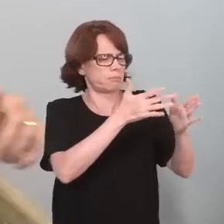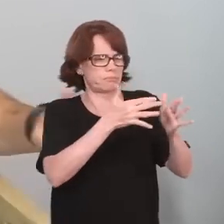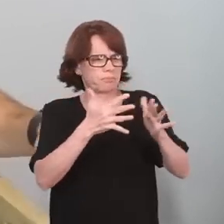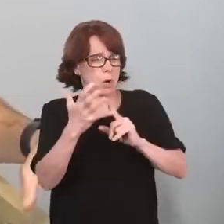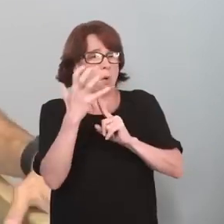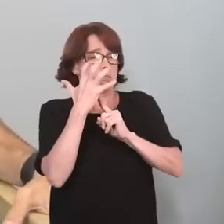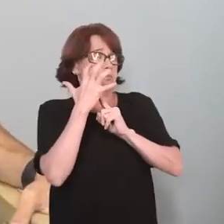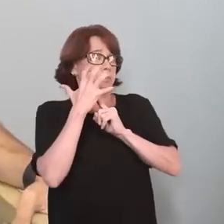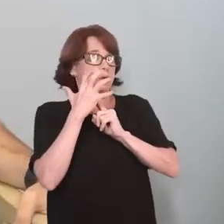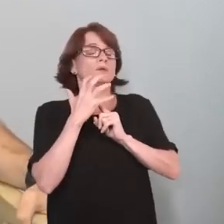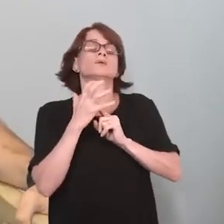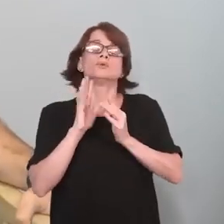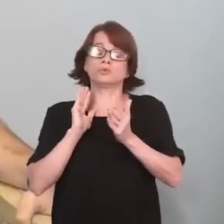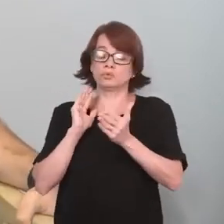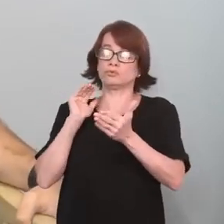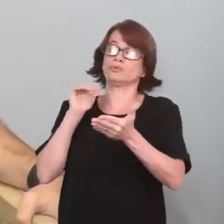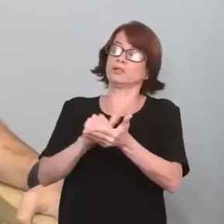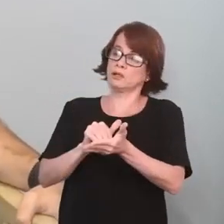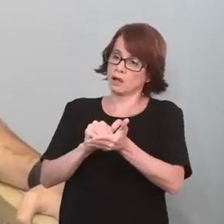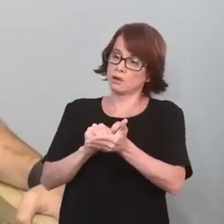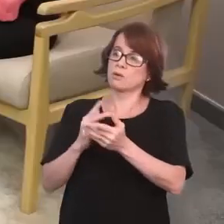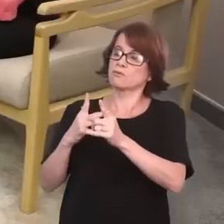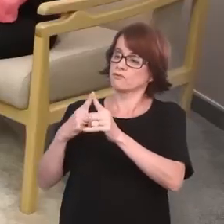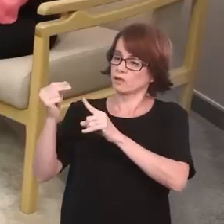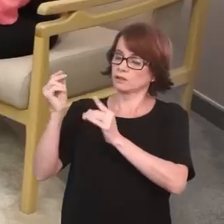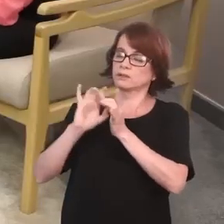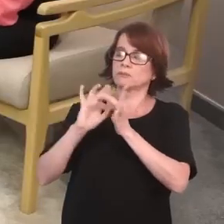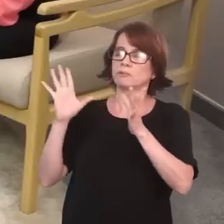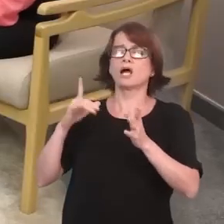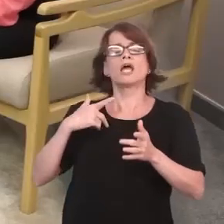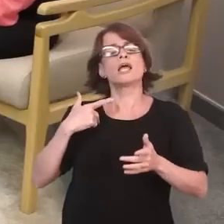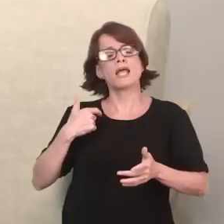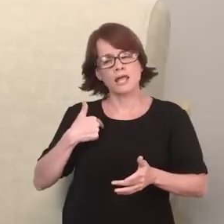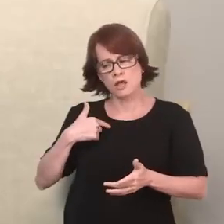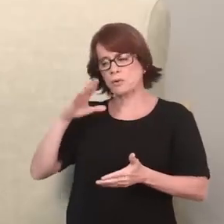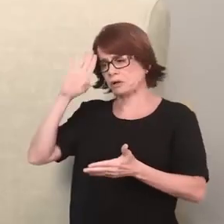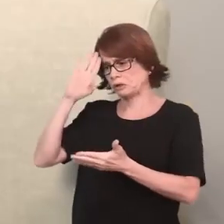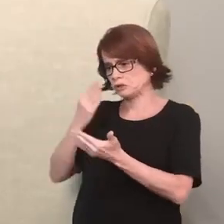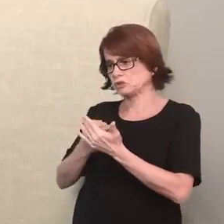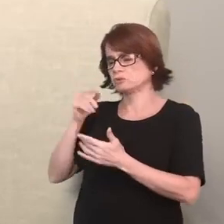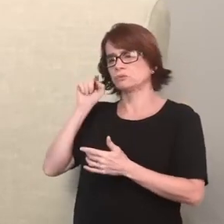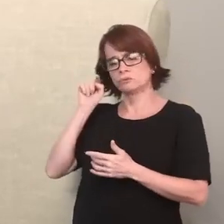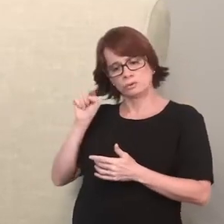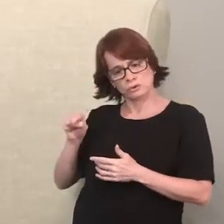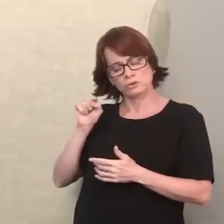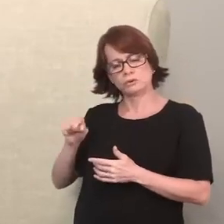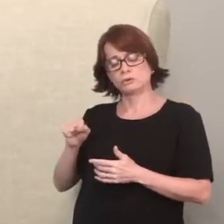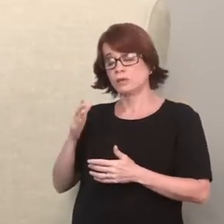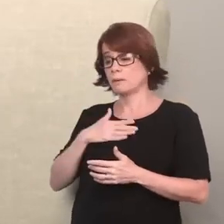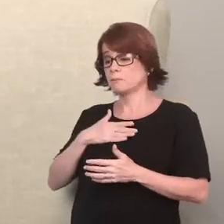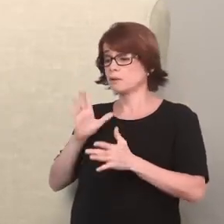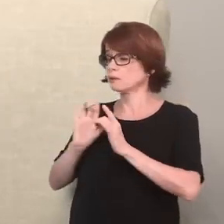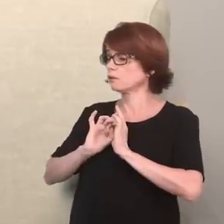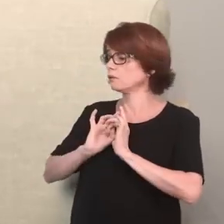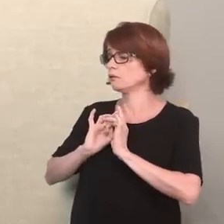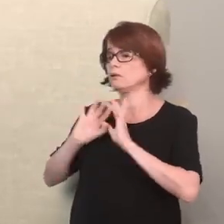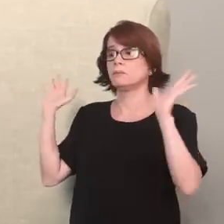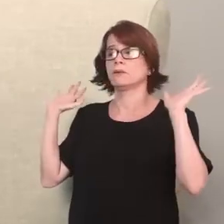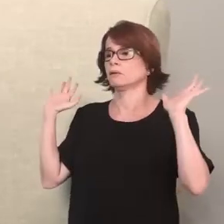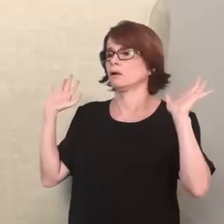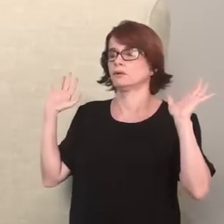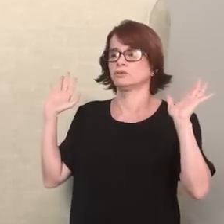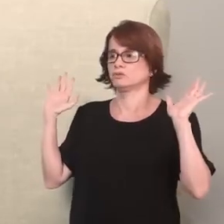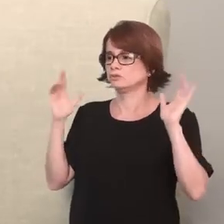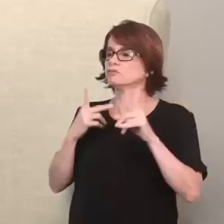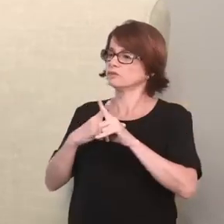quanto tempo dure a opressão. Exatamente. No final a liberdade vence. Eu confio nisso. A única coisa assim, que a minha ansiedade, né, eu queria que isso se resolvesse,